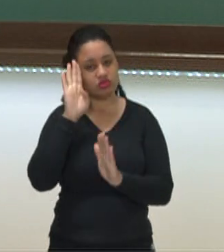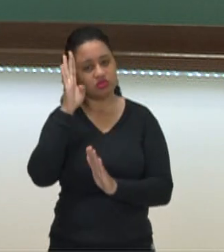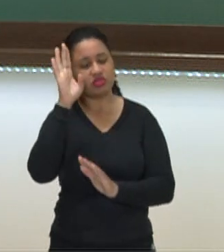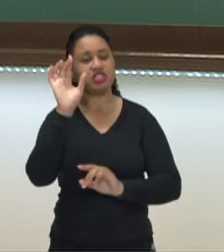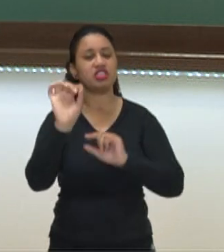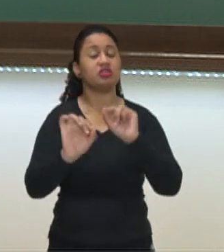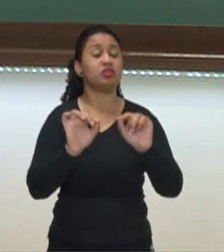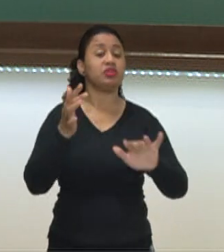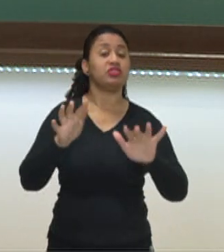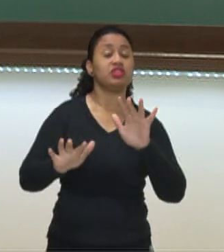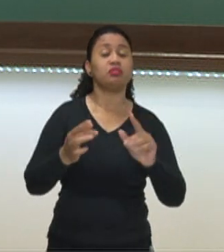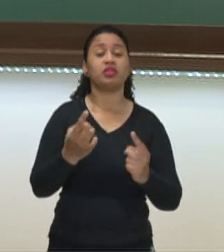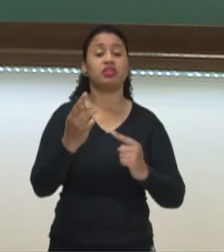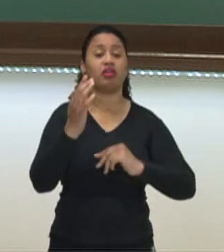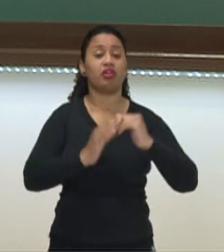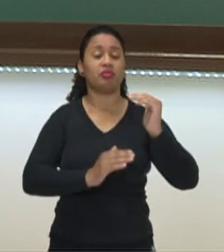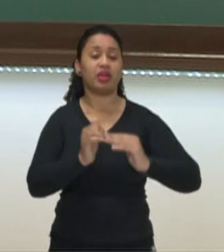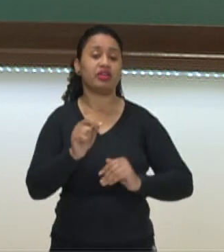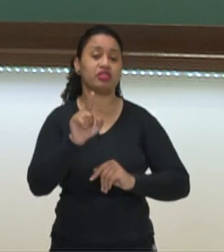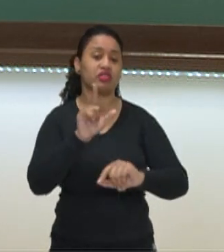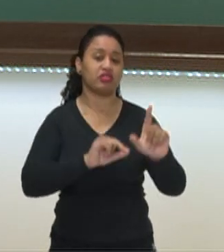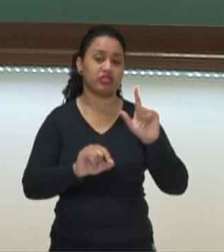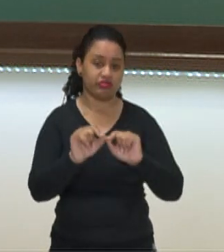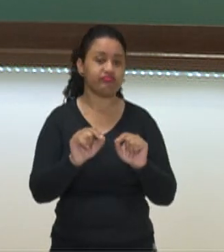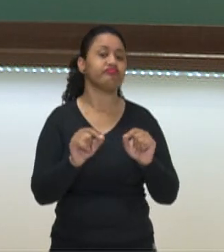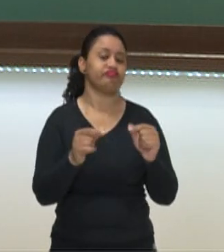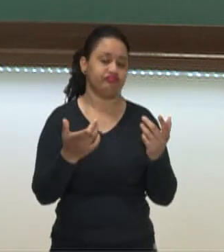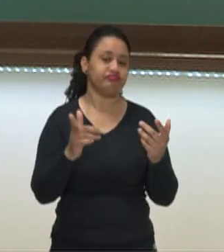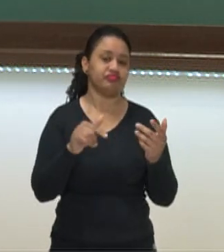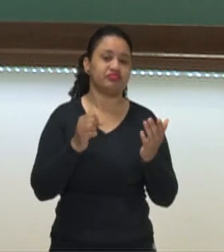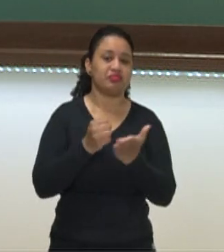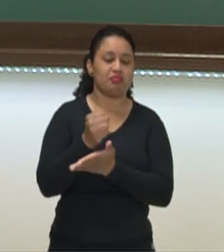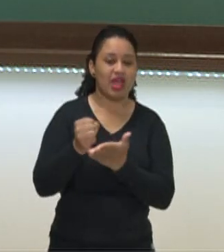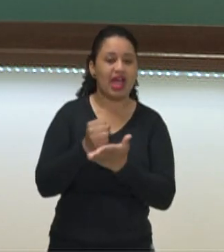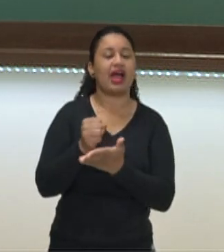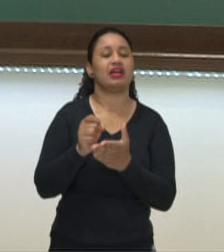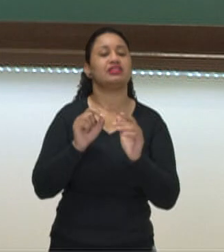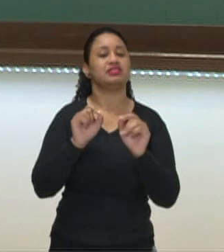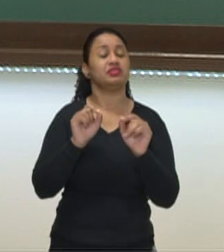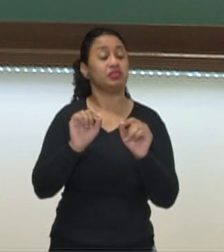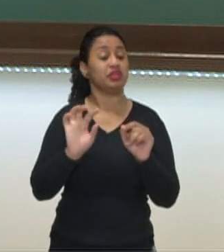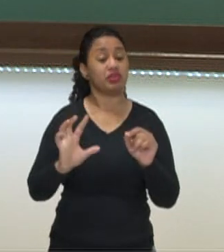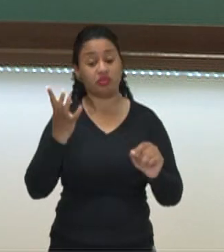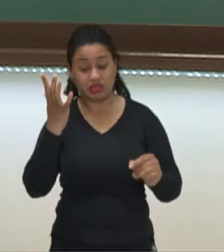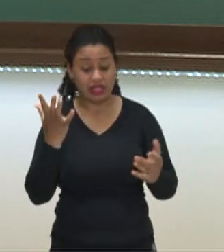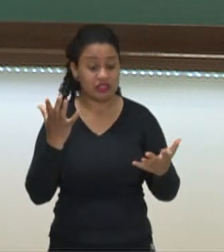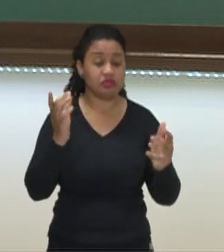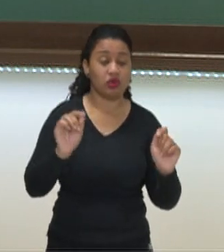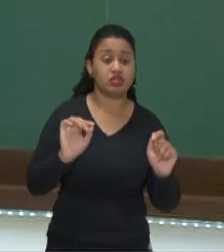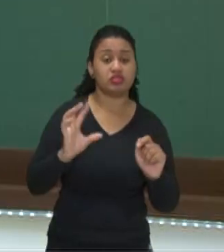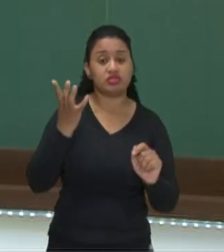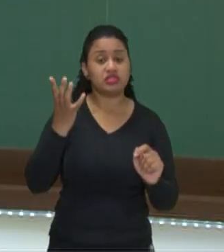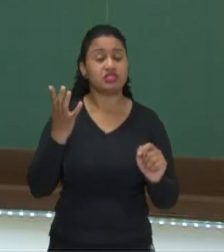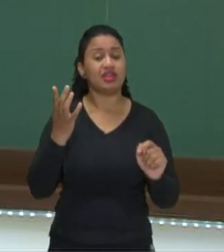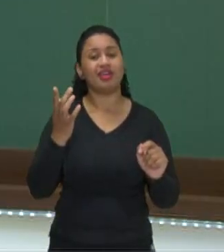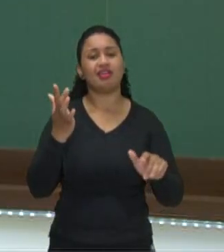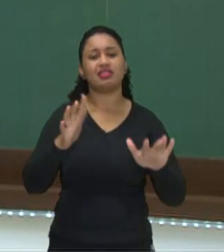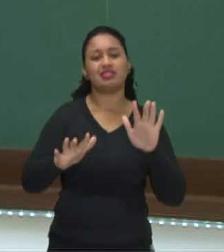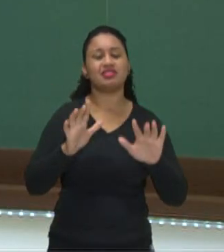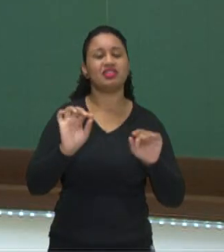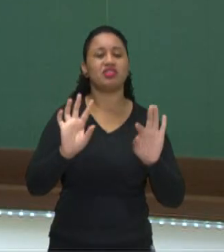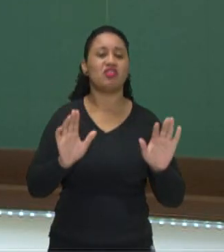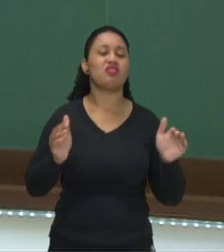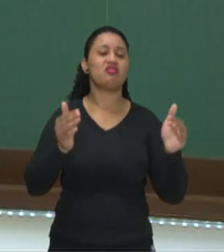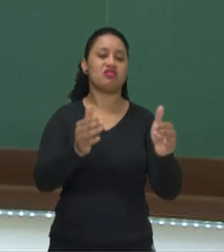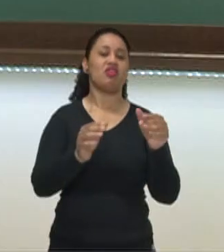principalmente dependendo da prática que você escolhe. Então elas são baseadas nessa imprevisibilidade, muitas vezes